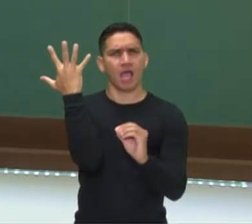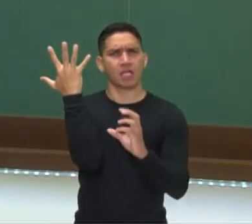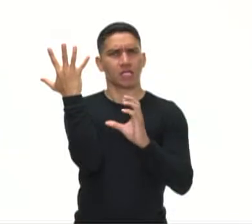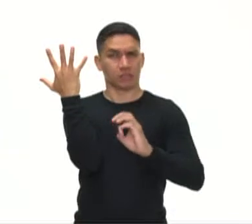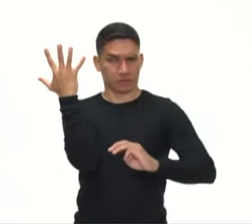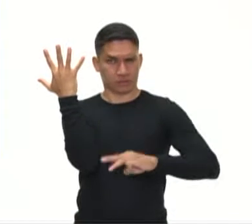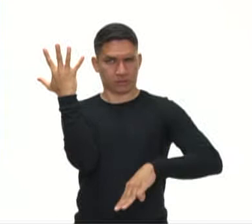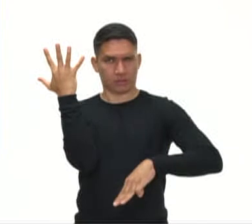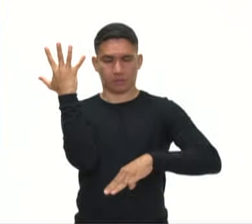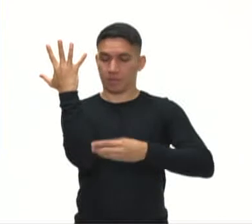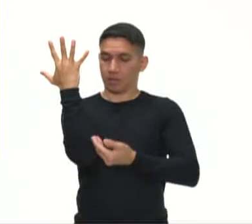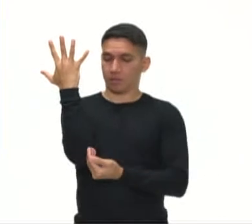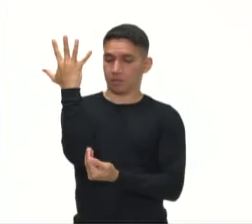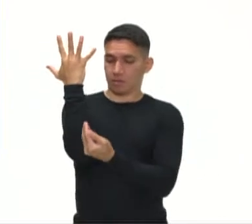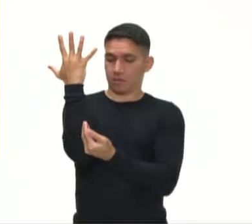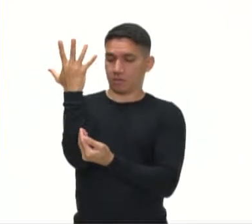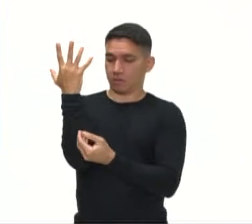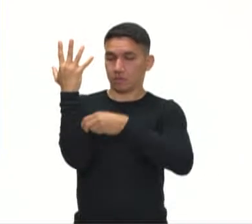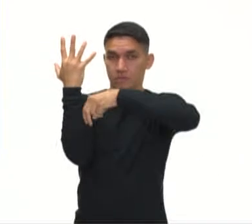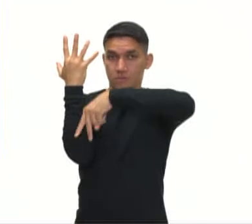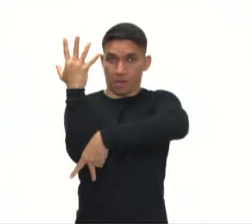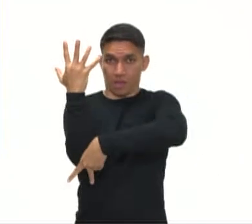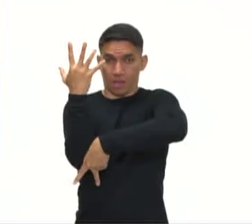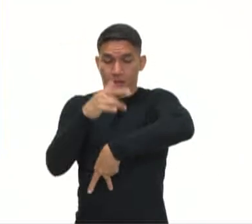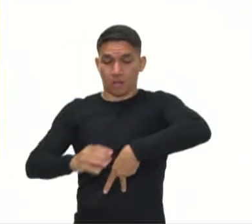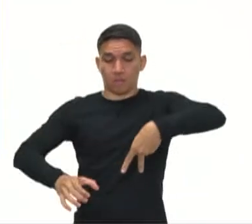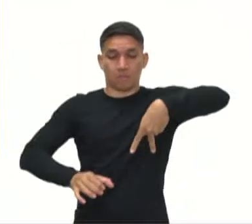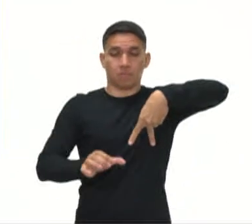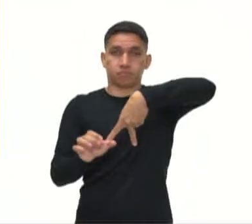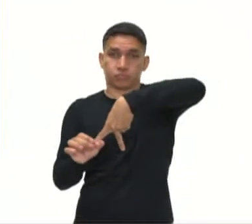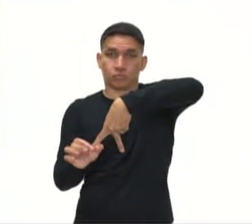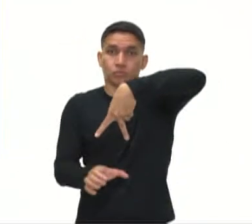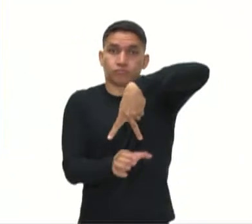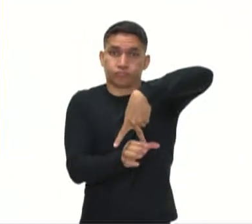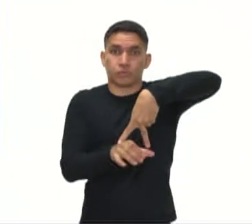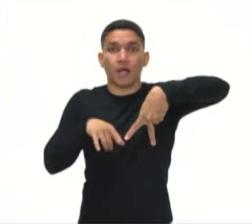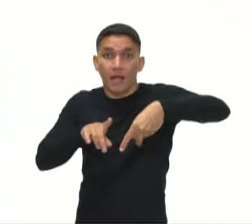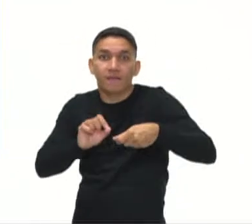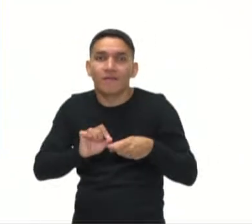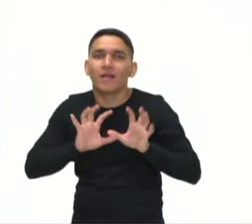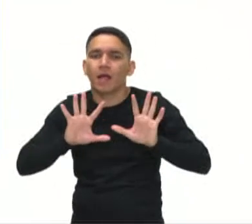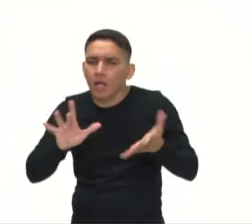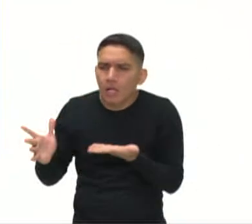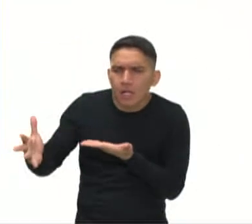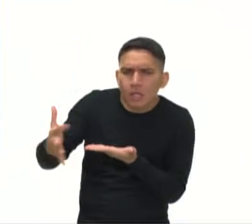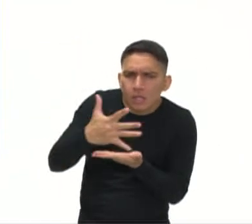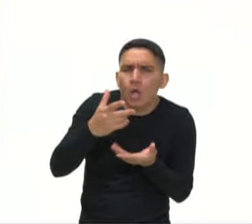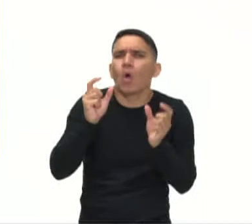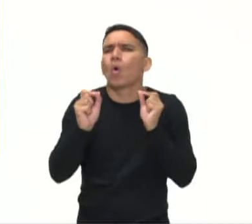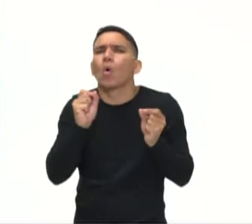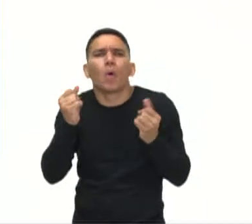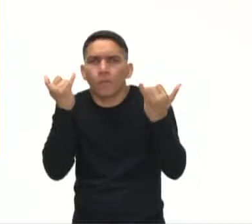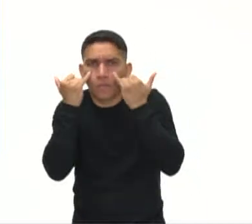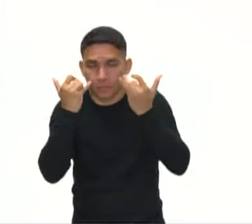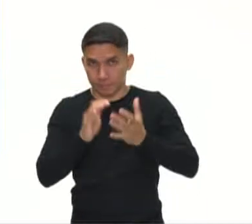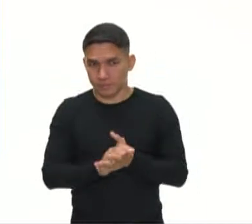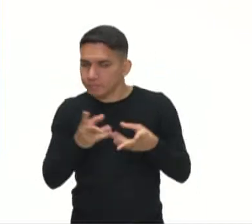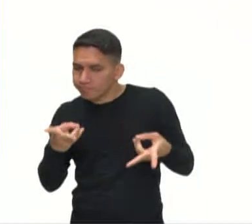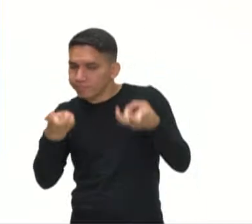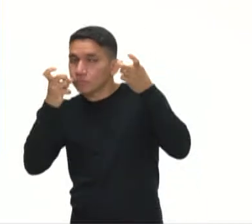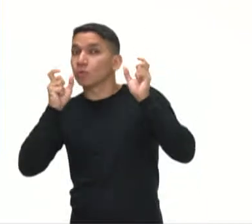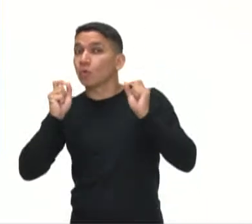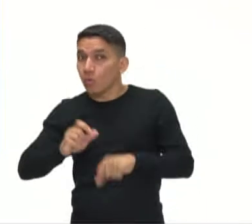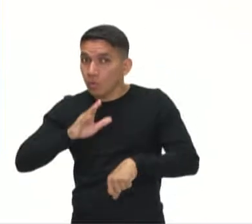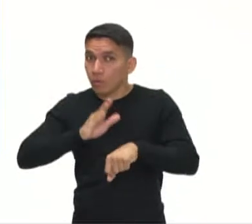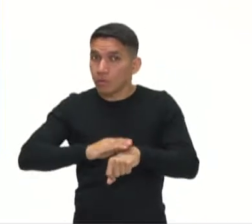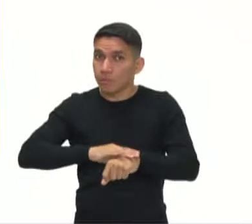cada metade em um copo. A partir daí, ele fez então as coletas de dados. Então ele percebeu que